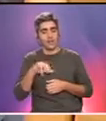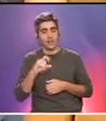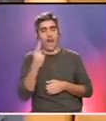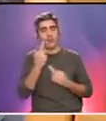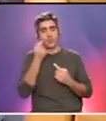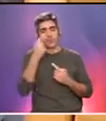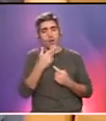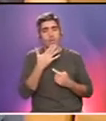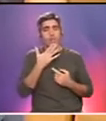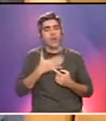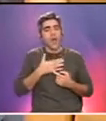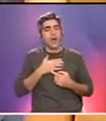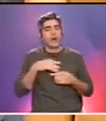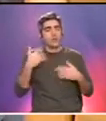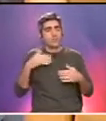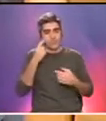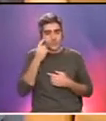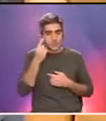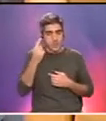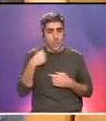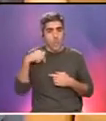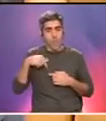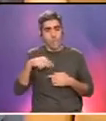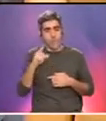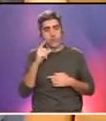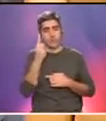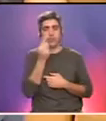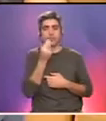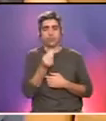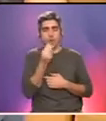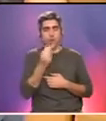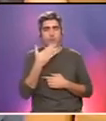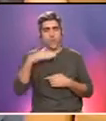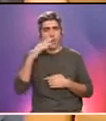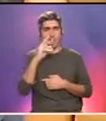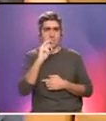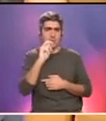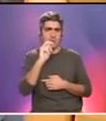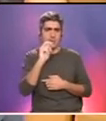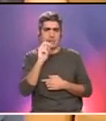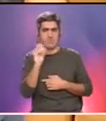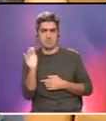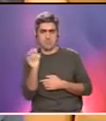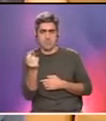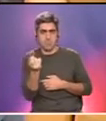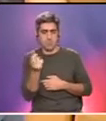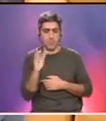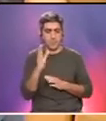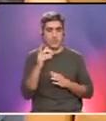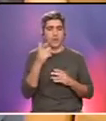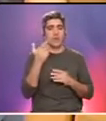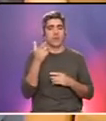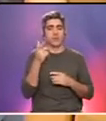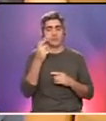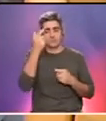fundo. Hoje fui surpreender um jovem de 30 e poucos anos e a reação dele é tão inesperada